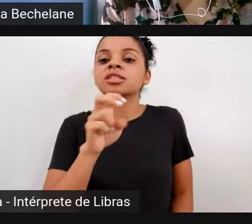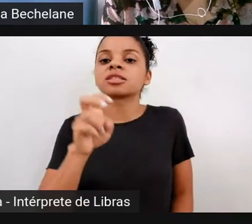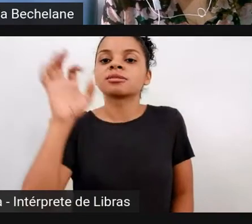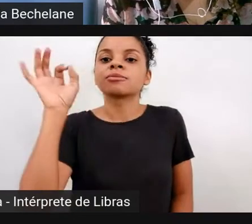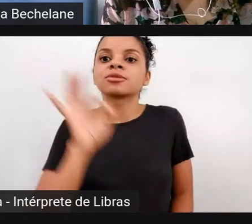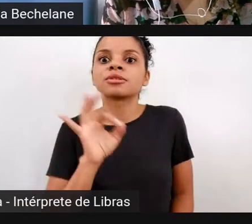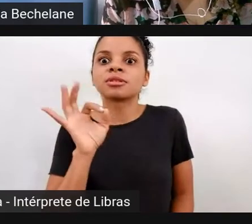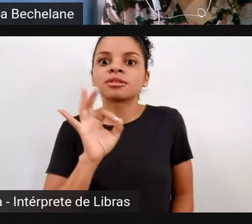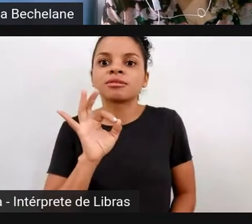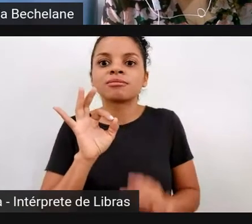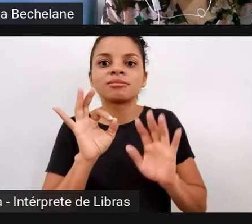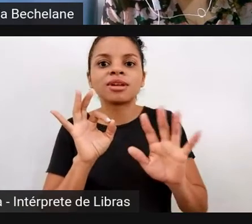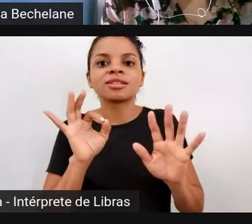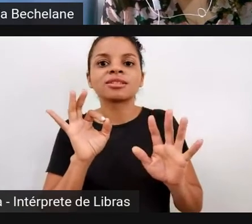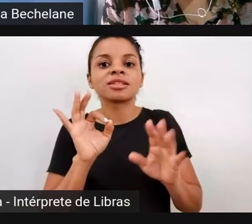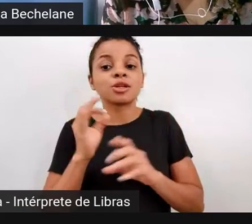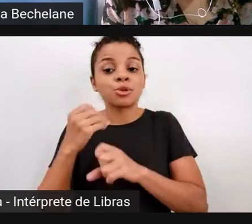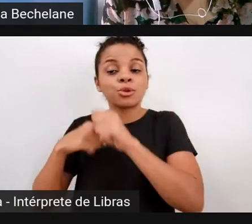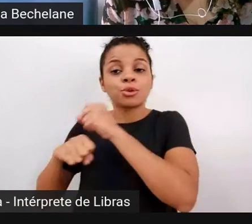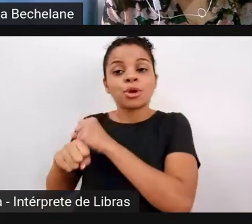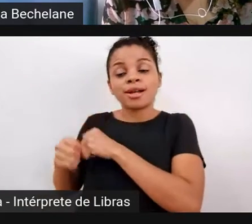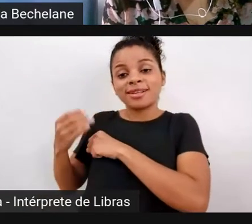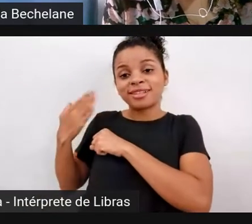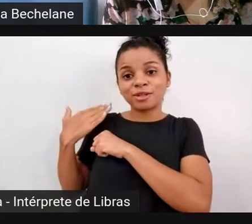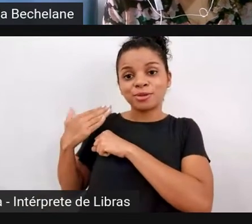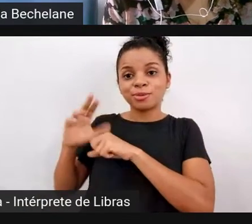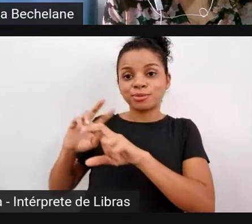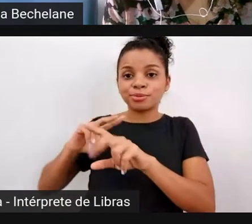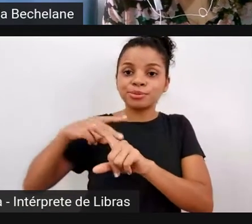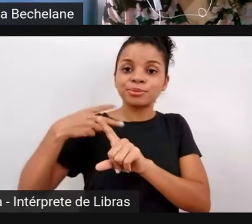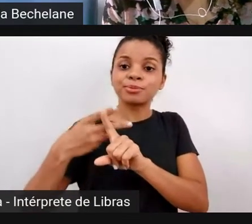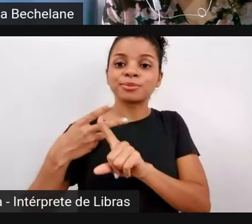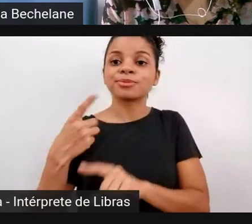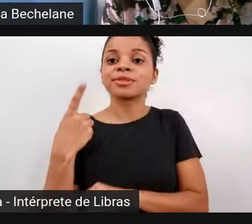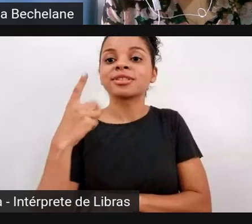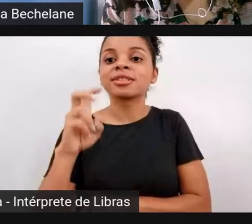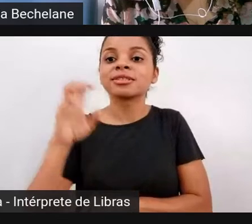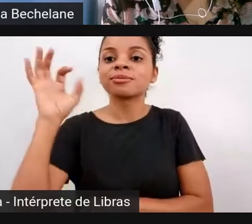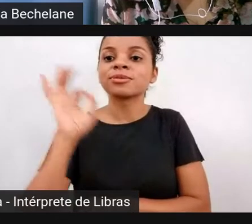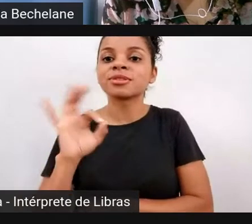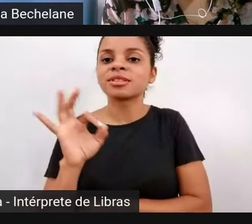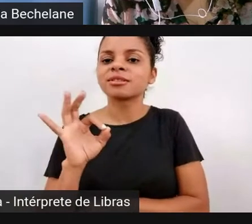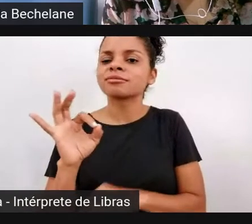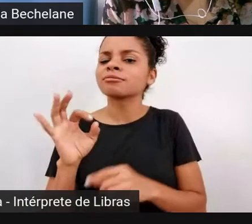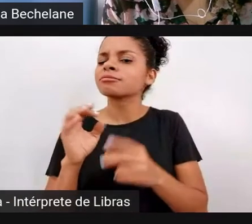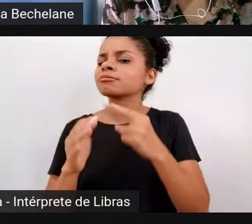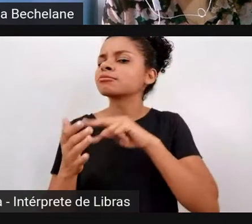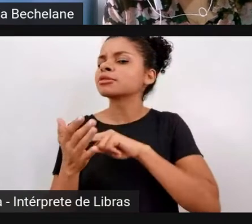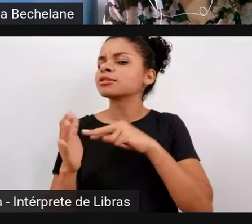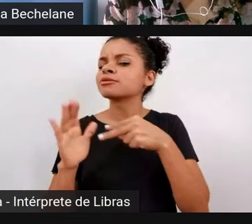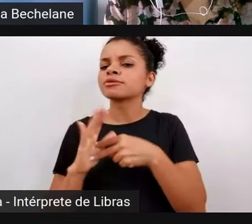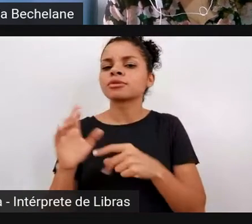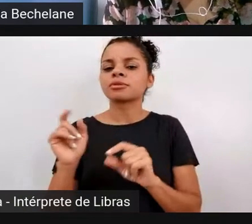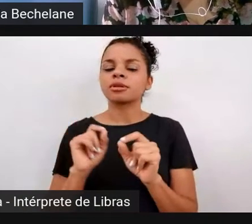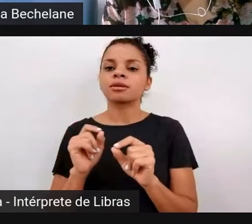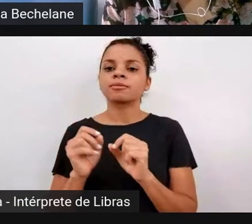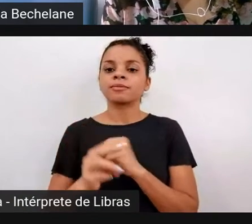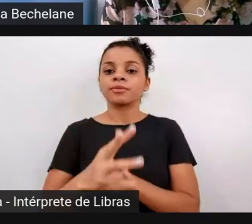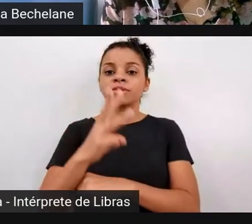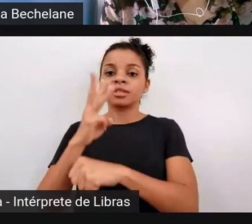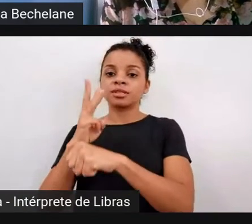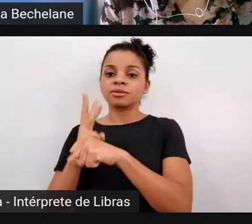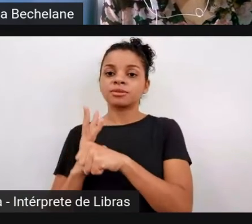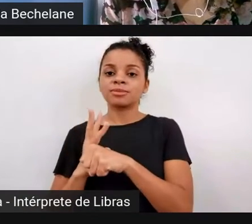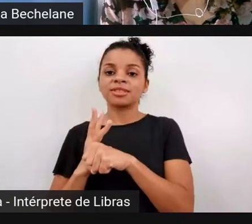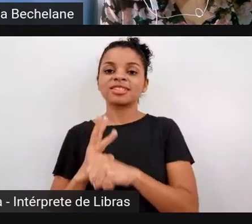em relação ao anterior. Quer dizer que até há 3, 4 anos atrás, a gente tinha 8% de mulheres